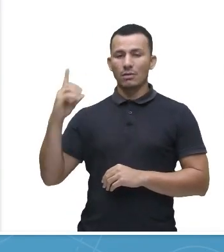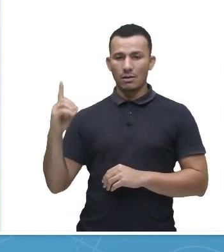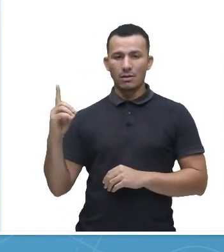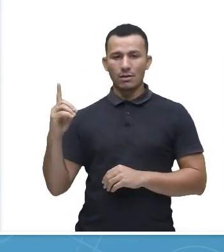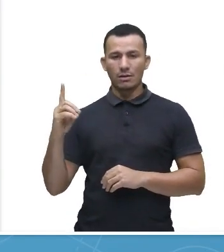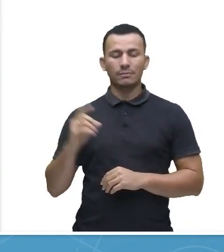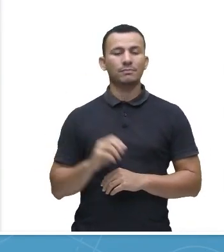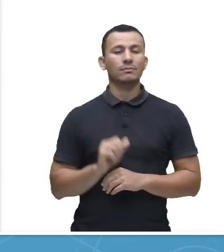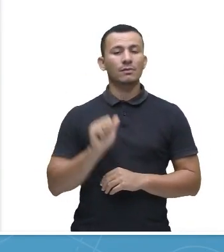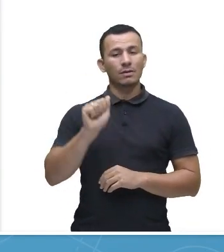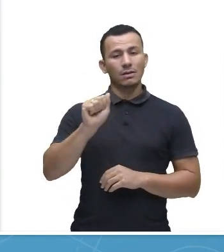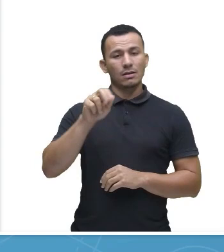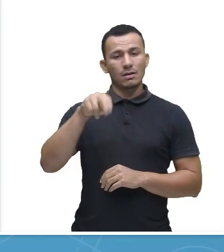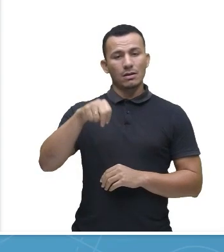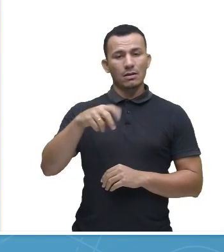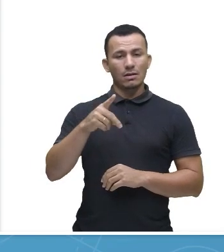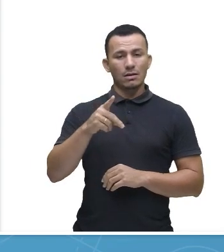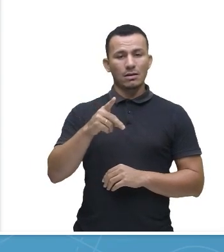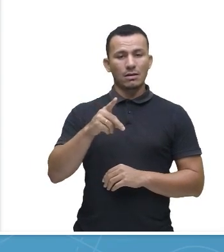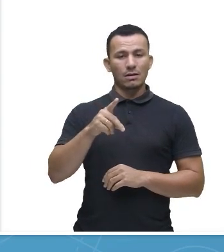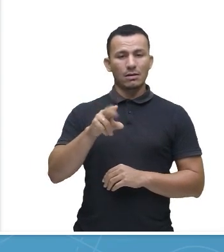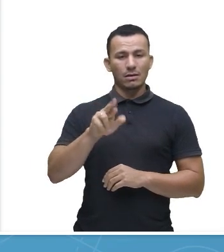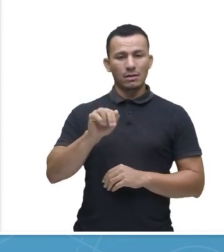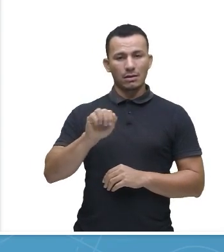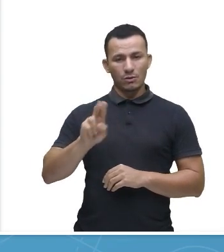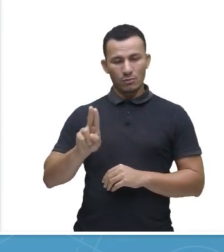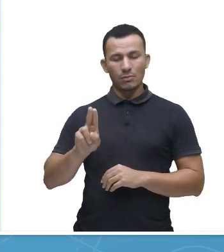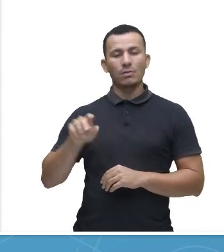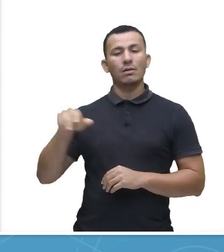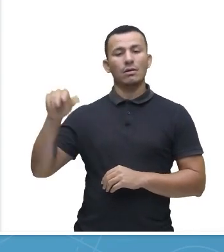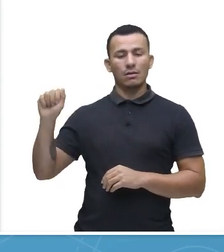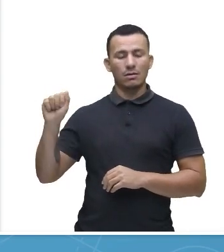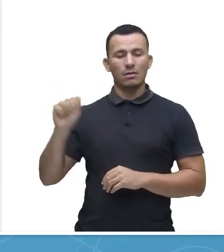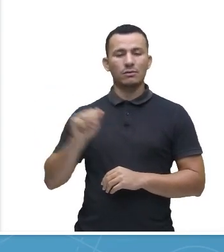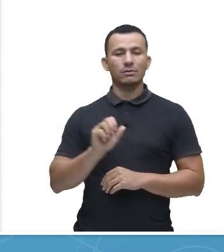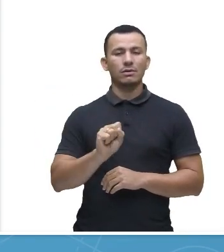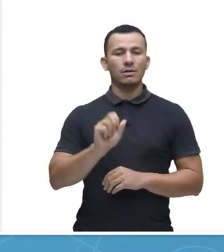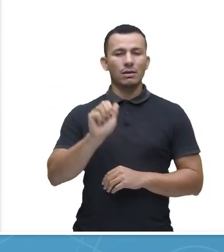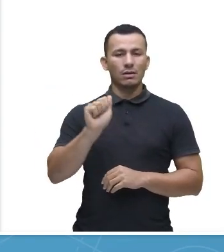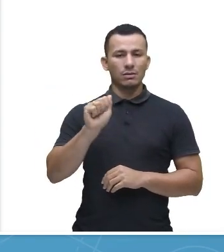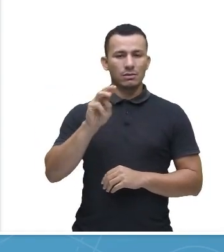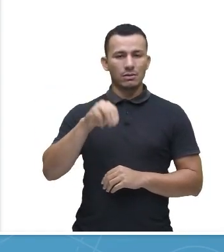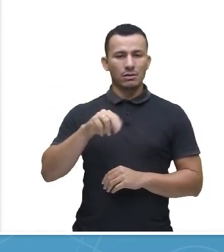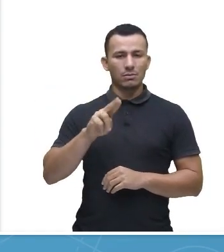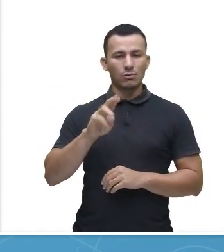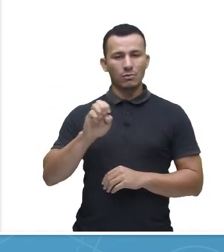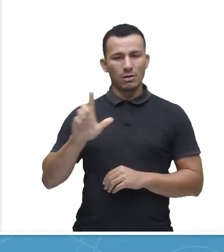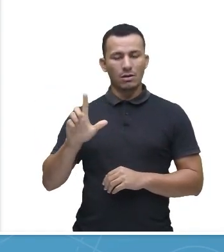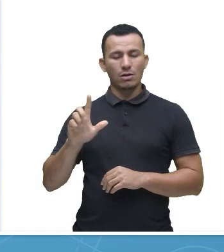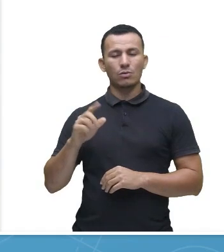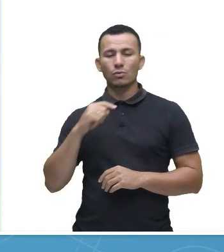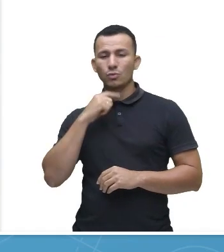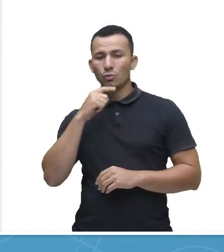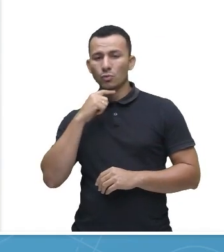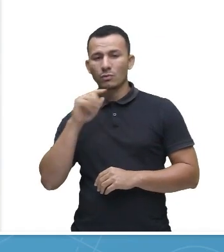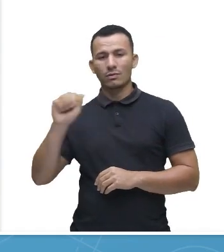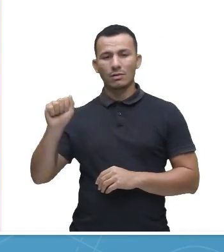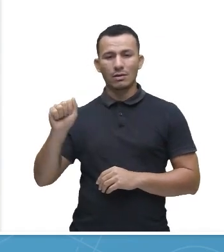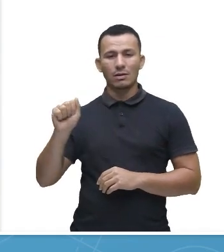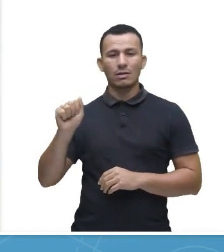O Andrew colocou a letra A. Samuel está na dúvida entre a A e a D.